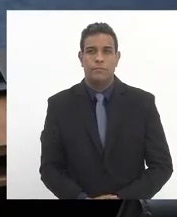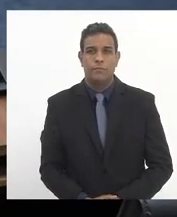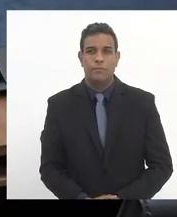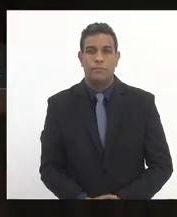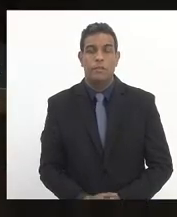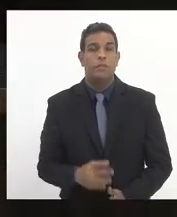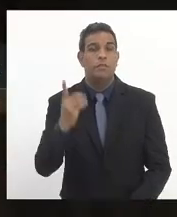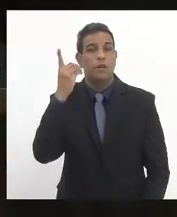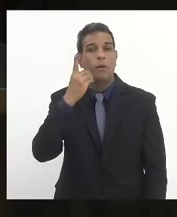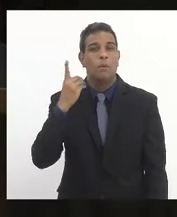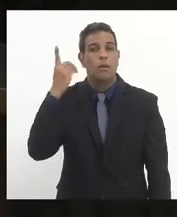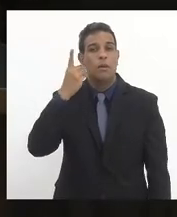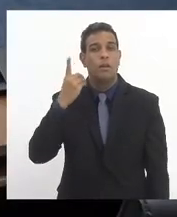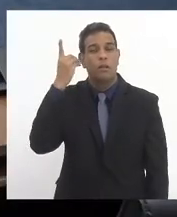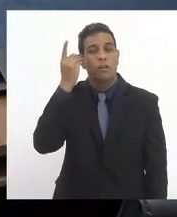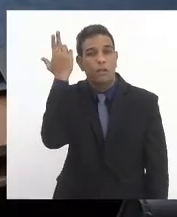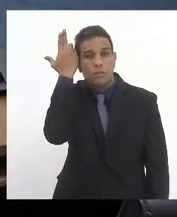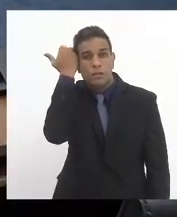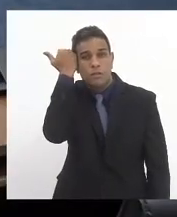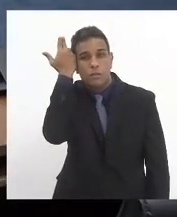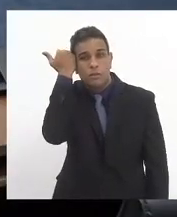Deputado Eliomar?